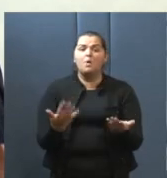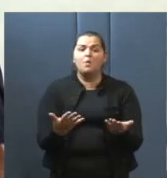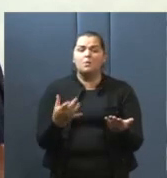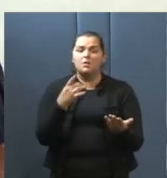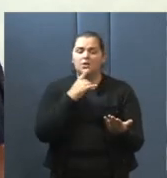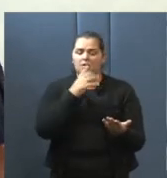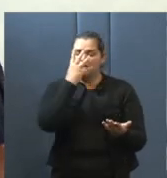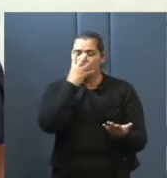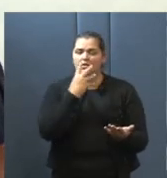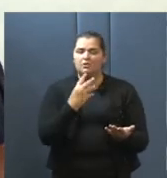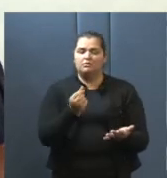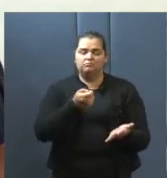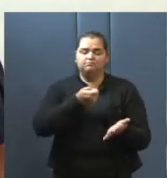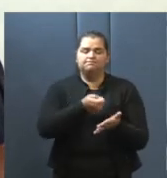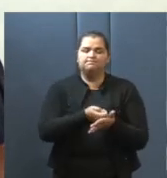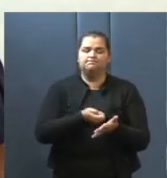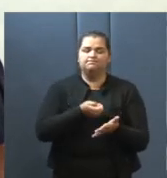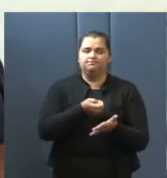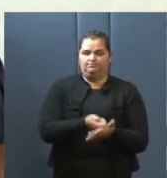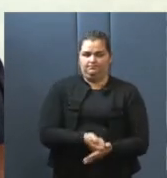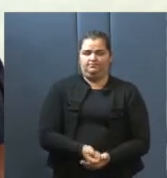influenciam essa resistência?